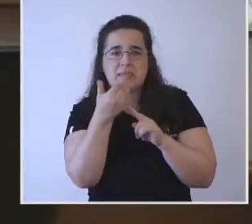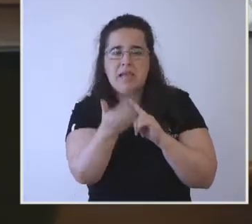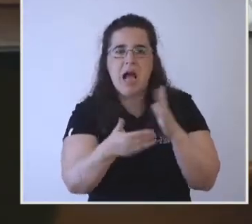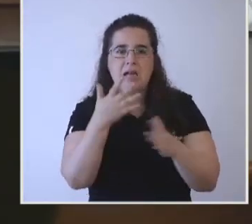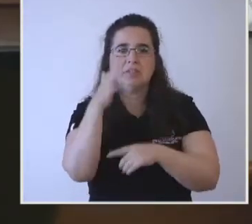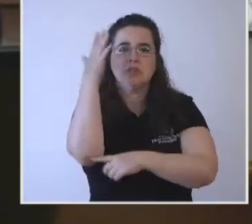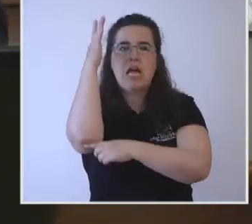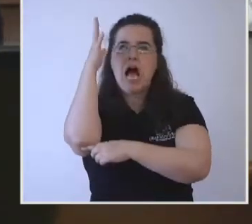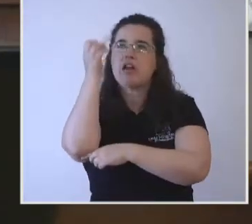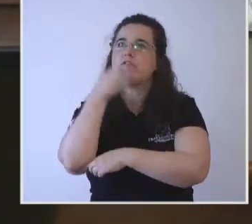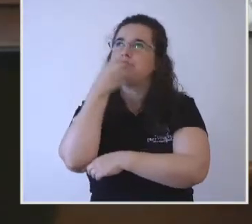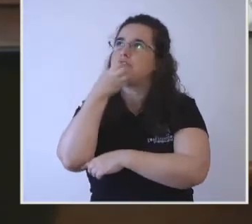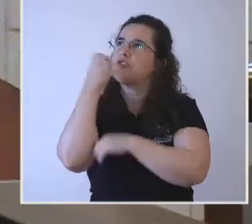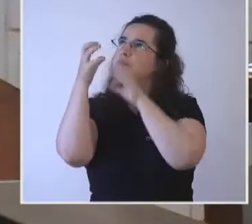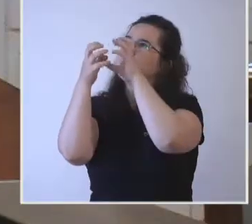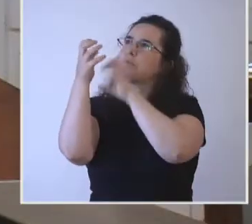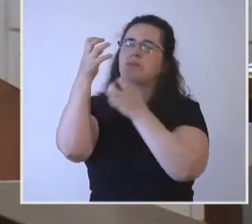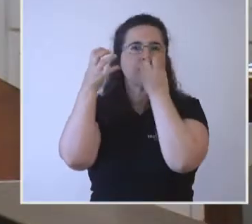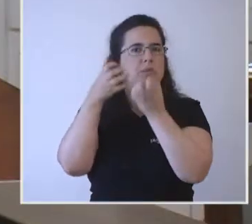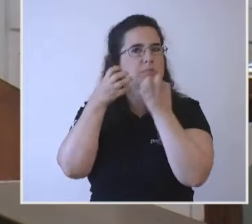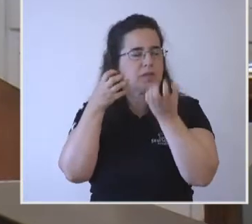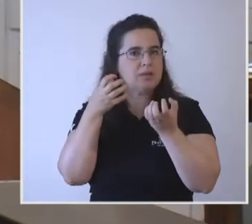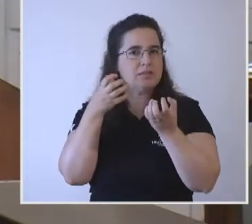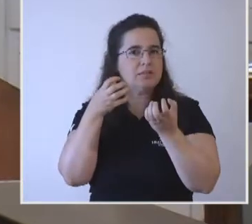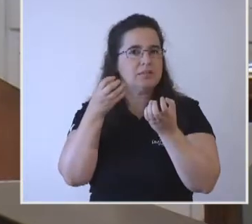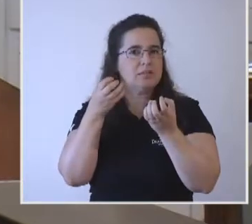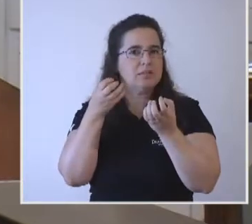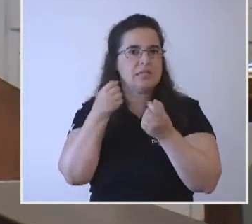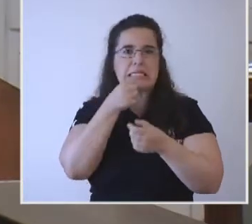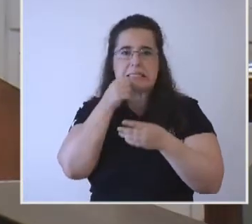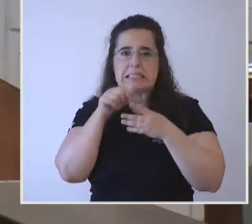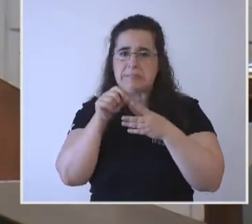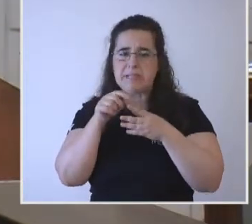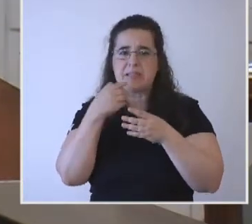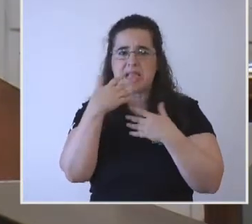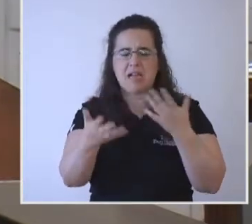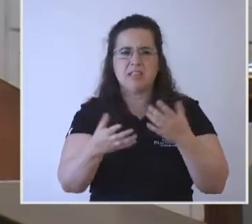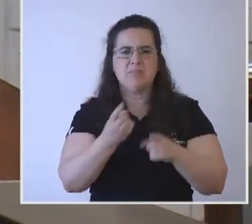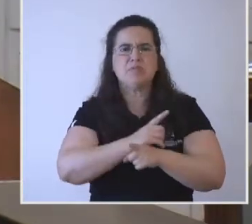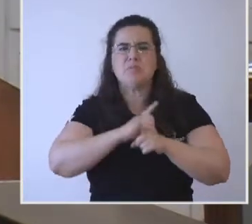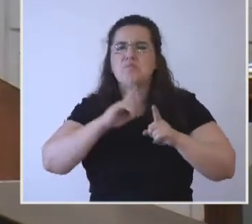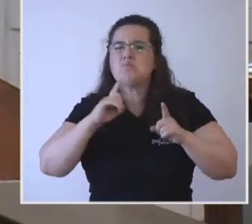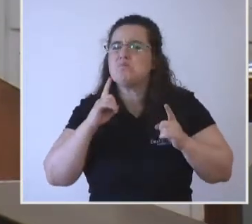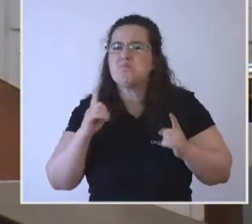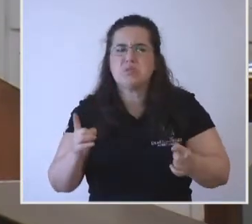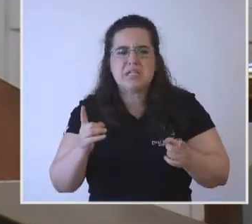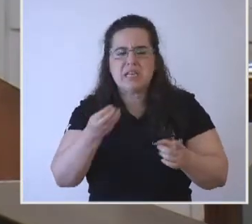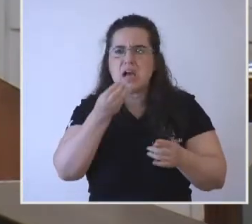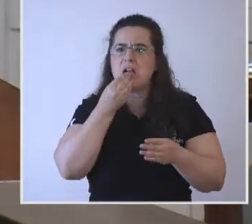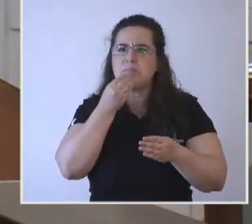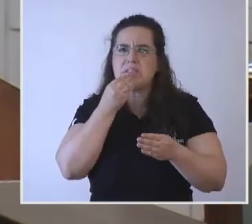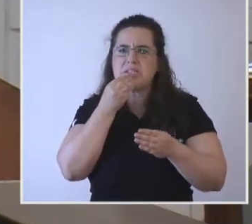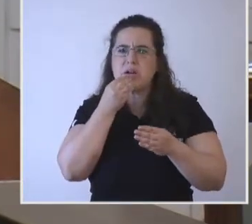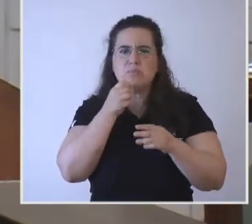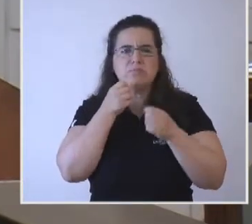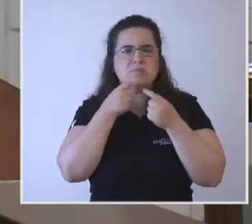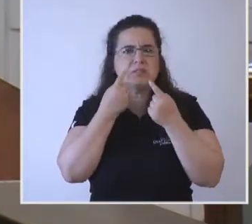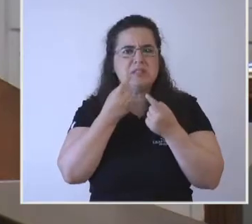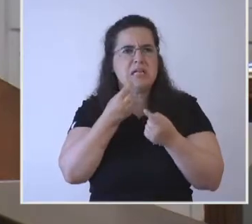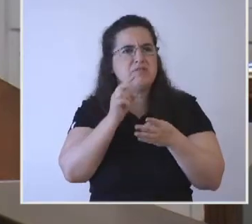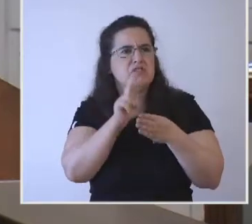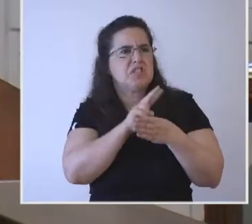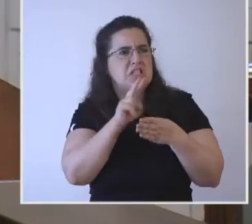há fruto ser-vos-á por mantimento. E a minha pergunta é: porquê que há uma dispersão nas dietas vegetarianas